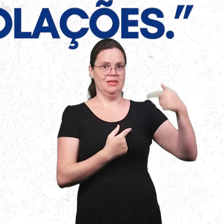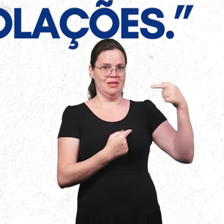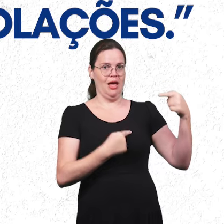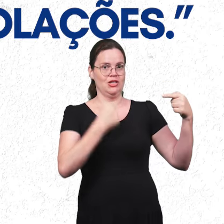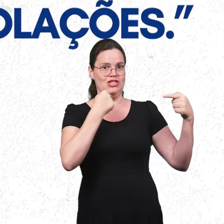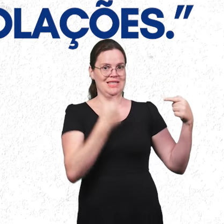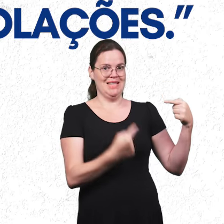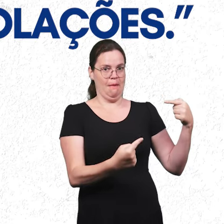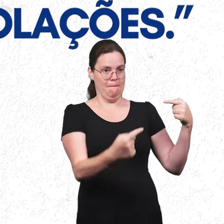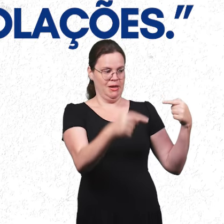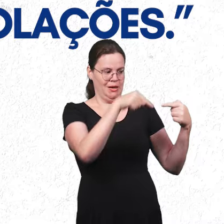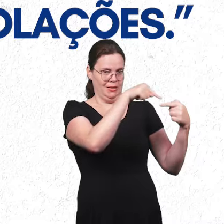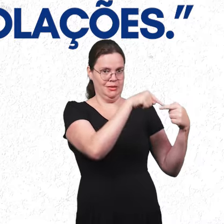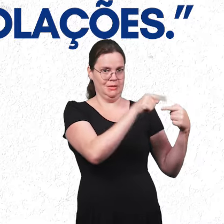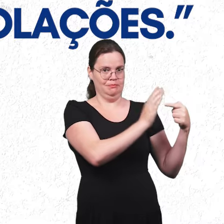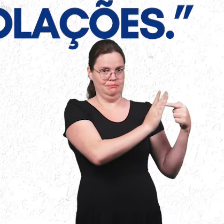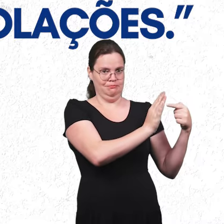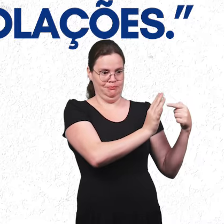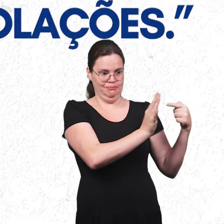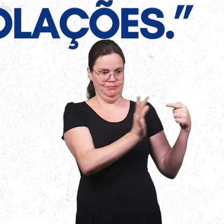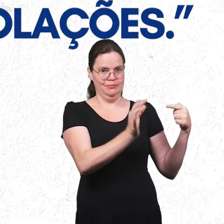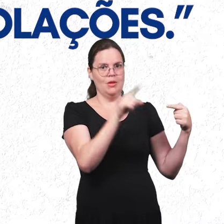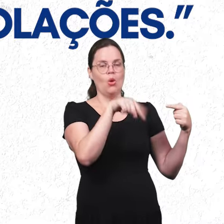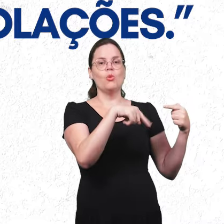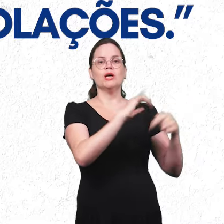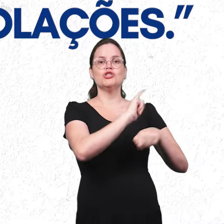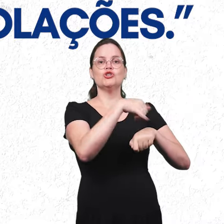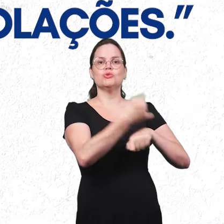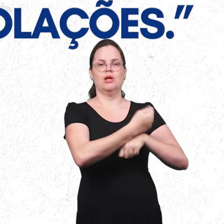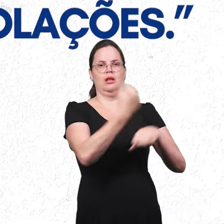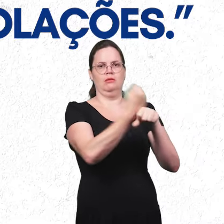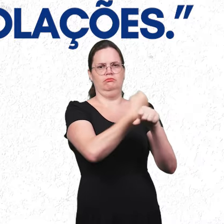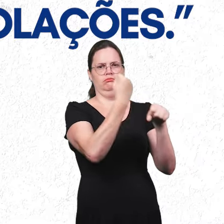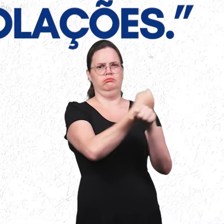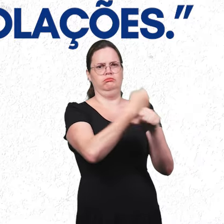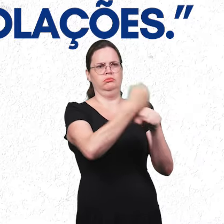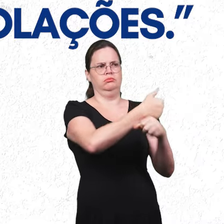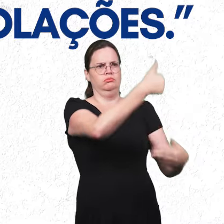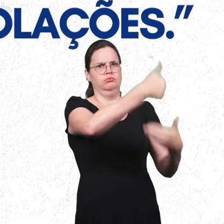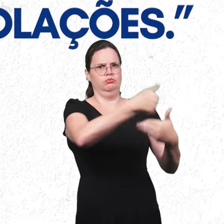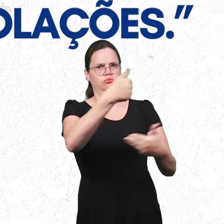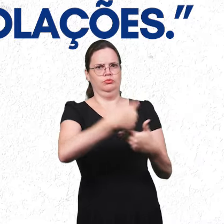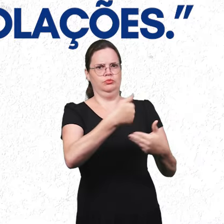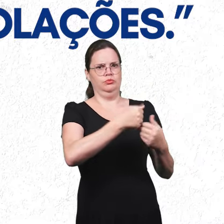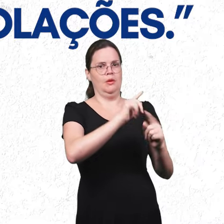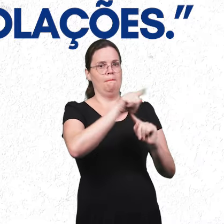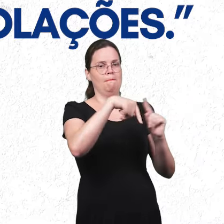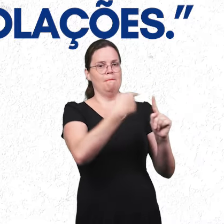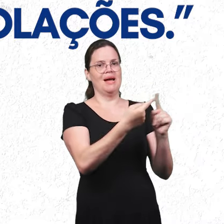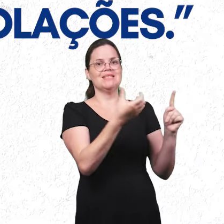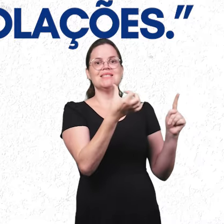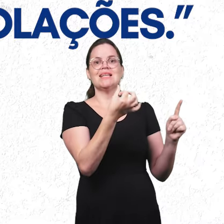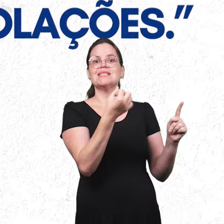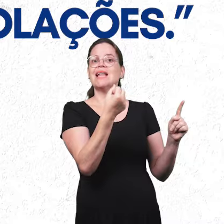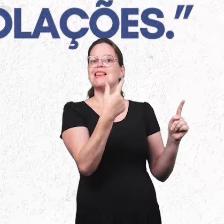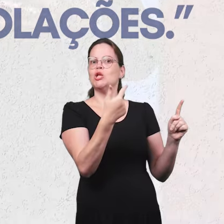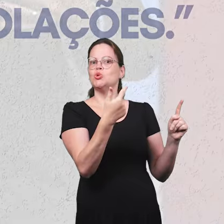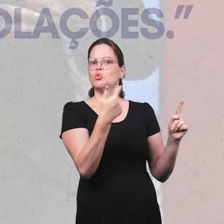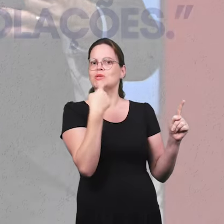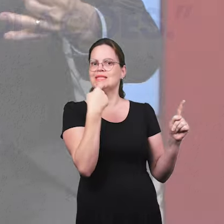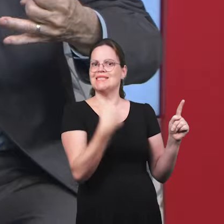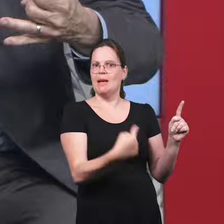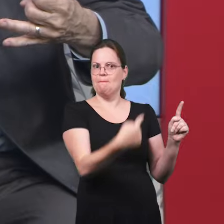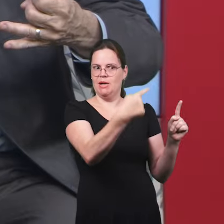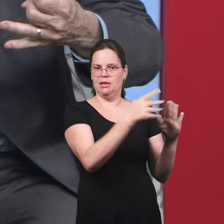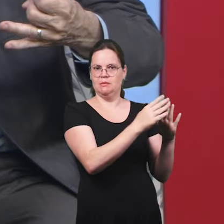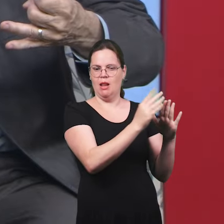7 semanas Jerusalém restaurada, mais 62 semanas a vinda do Messias. Vou